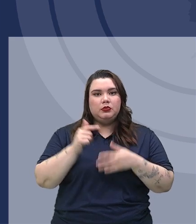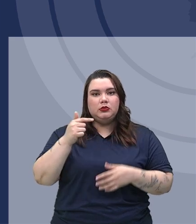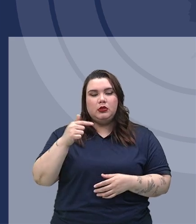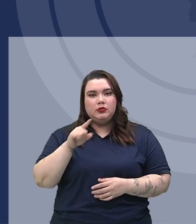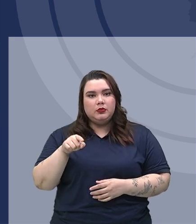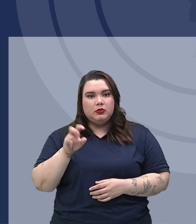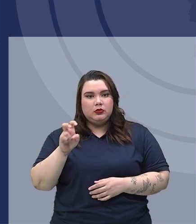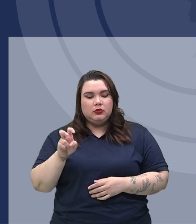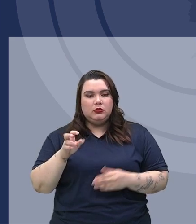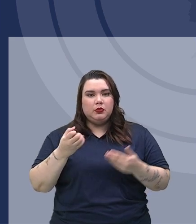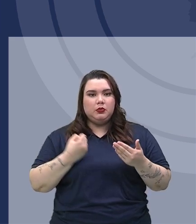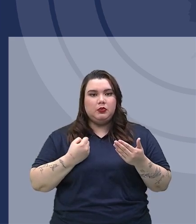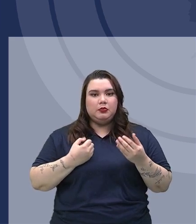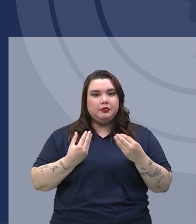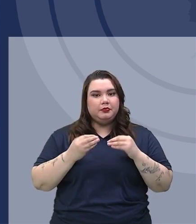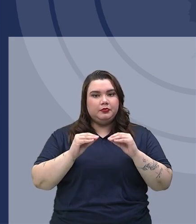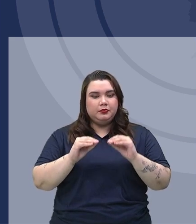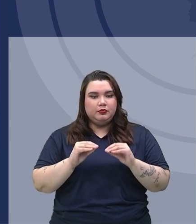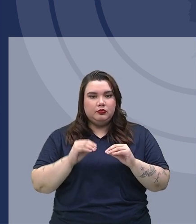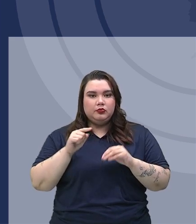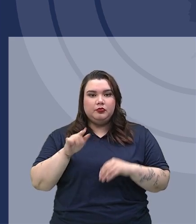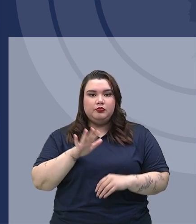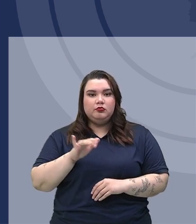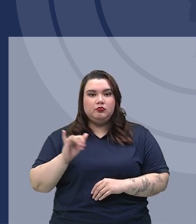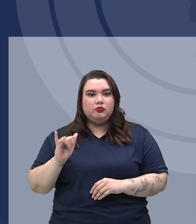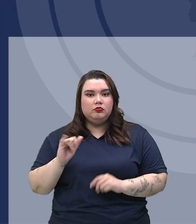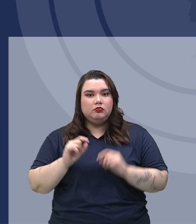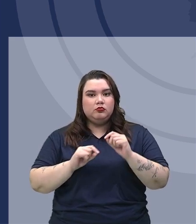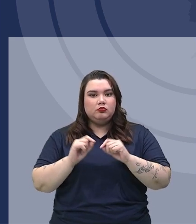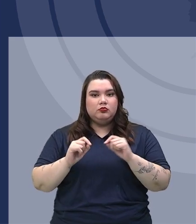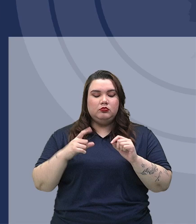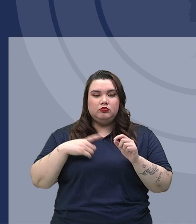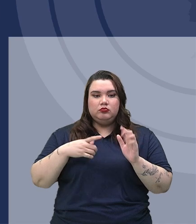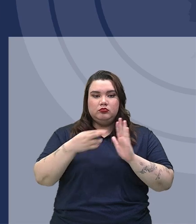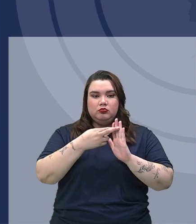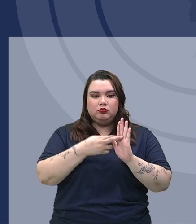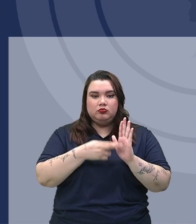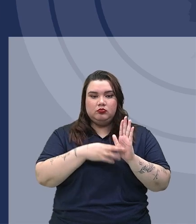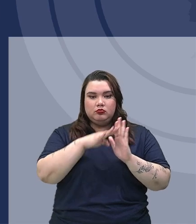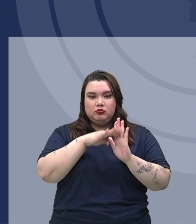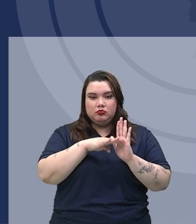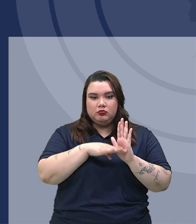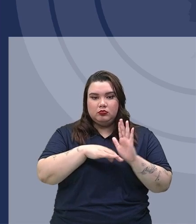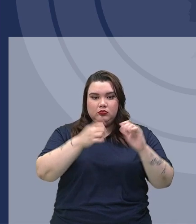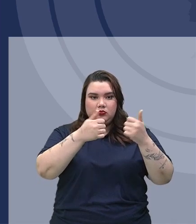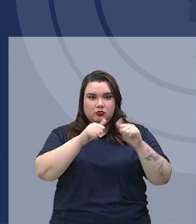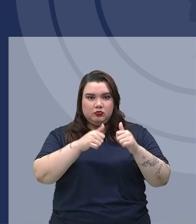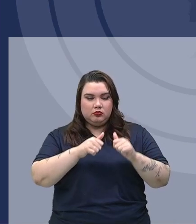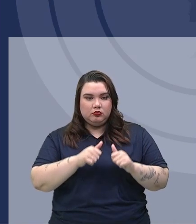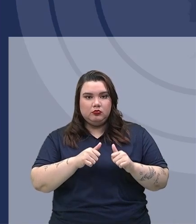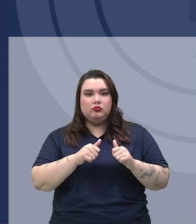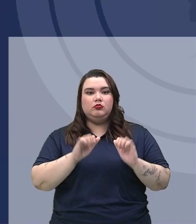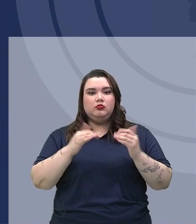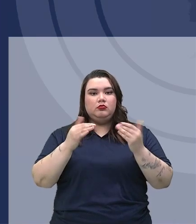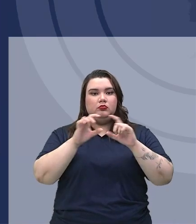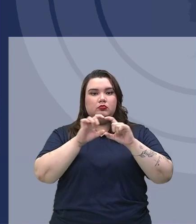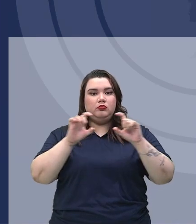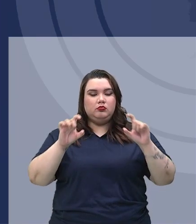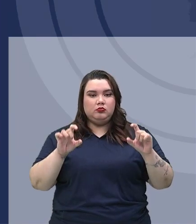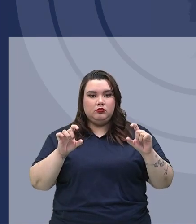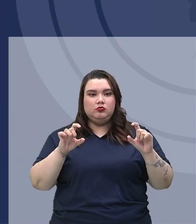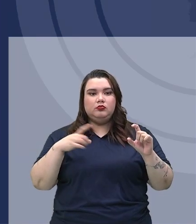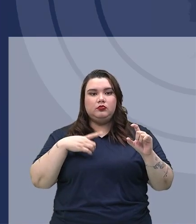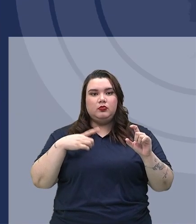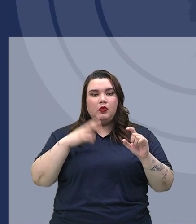7,5. Então, aqui está o valor delas. Vocês vão fazer os critérios certinhos, avaliar. E lá em cima, né, como nós